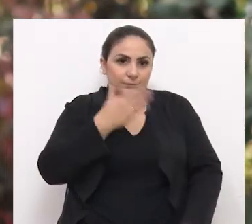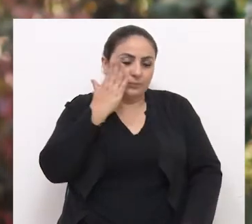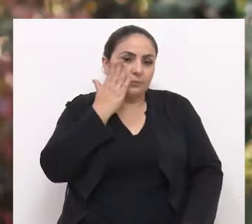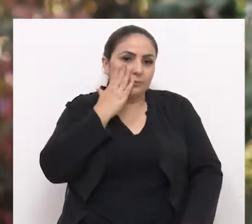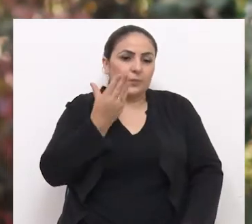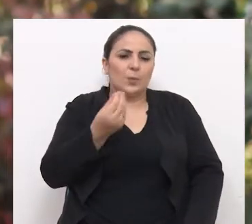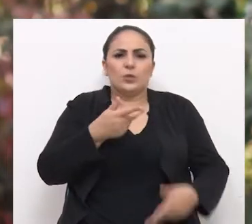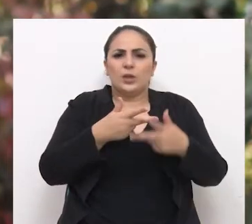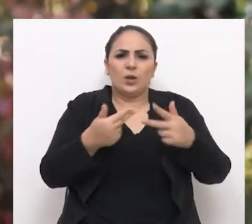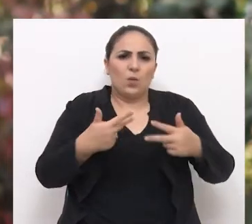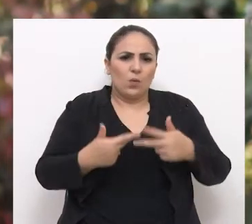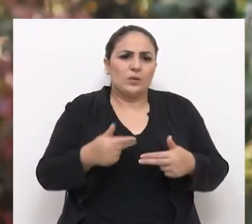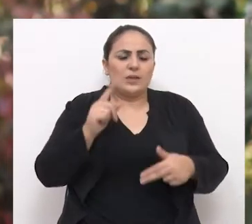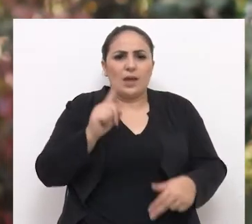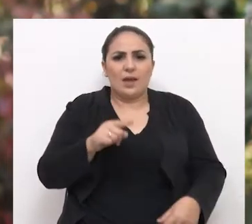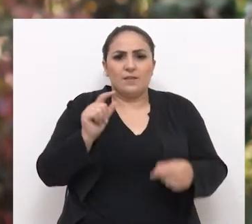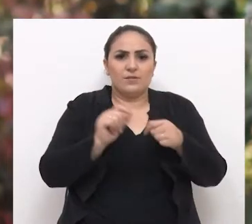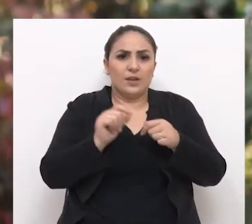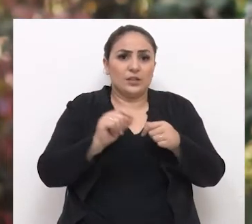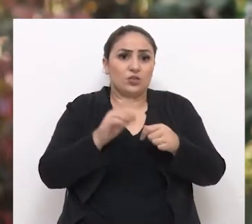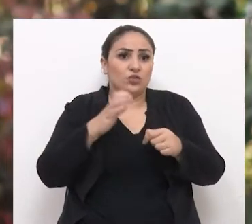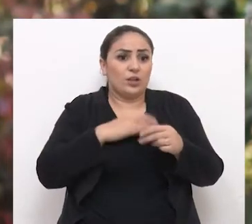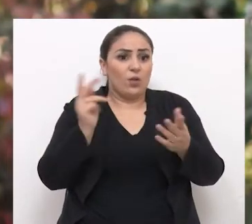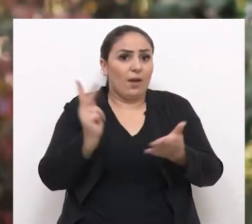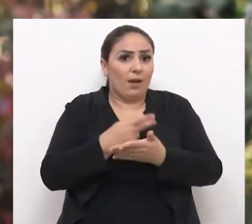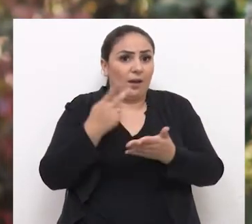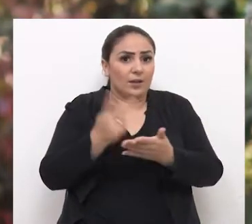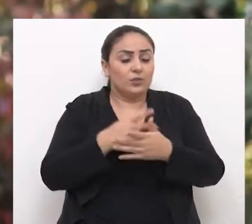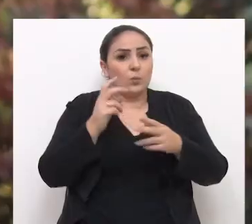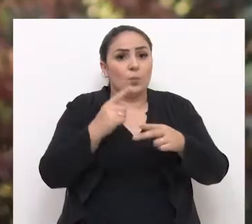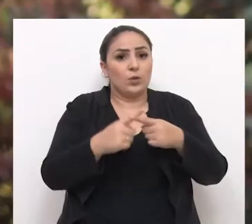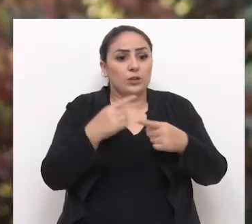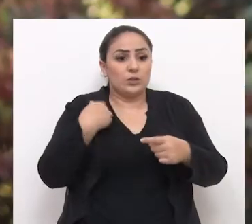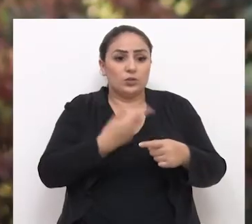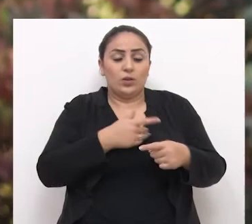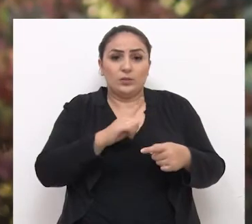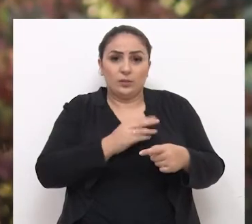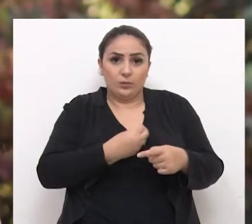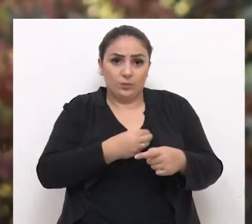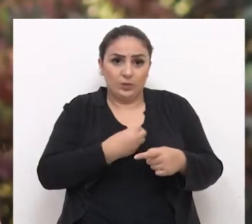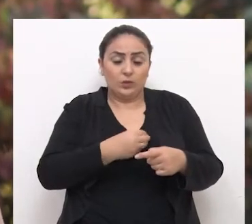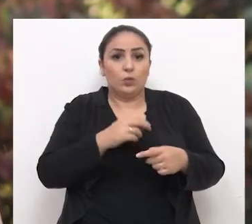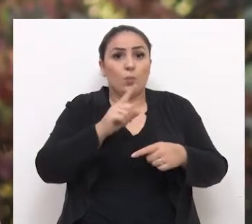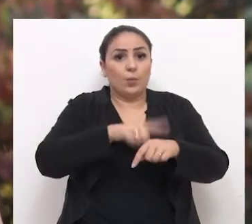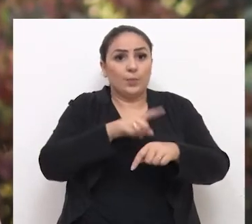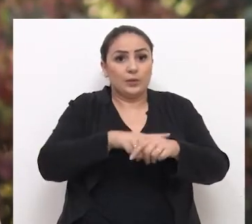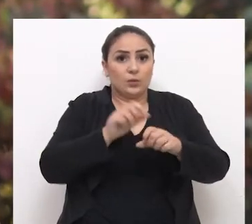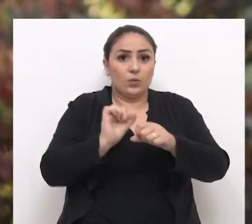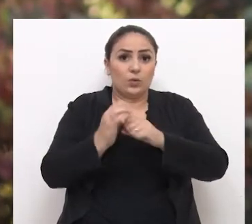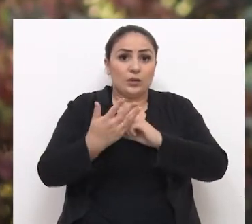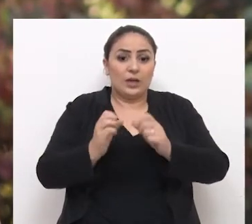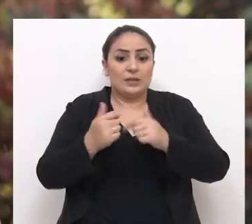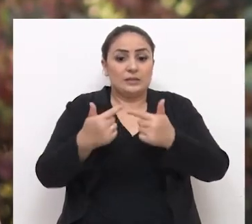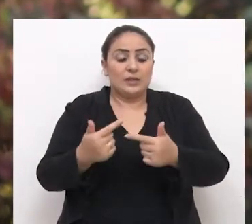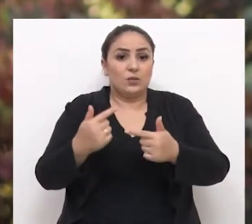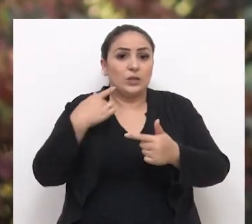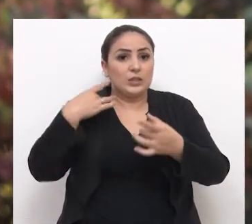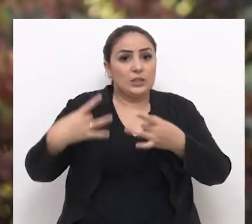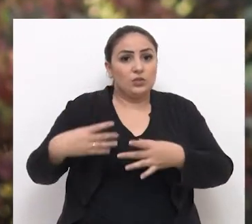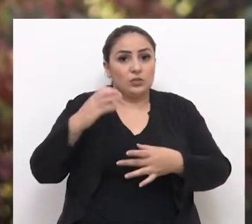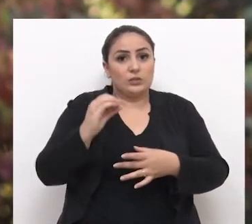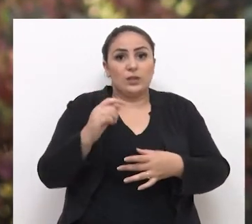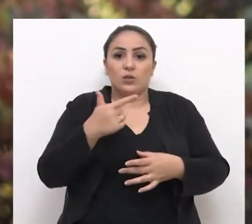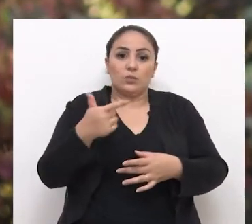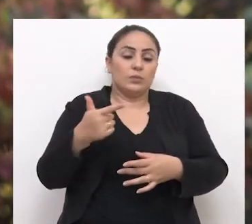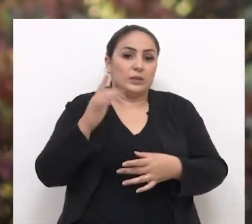hoje a gente sabe que muita coisa é feita de maneira errada. Por estarmos vivendo um momento de pandemia, as ações da Semana Lixo